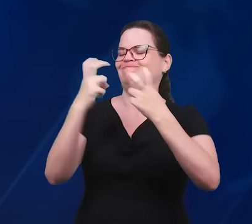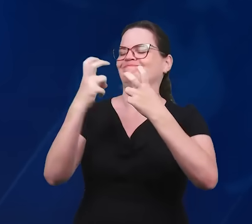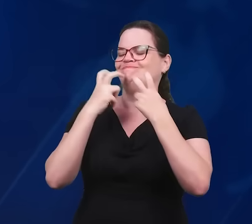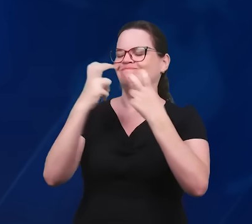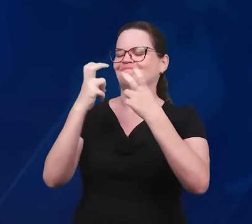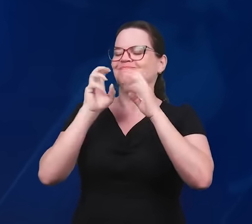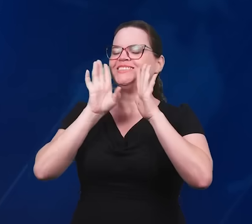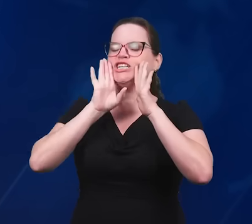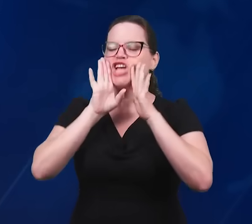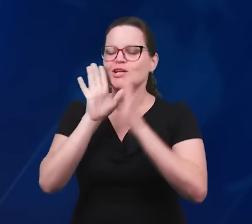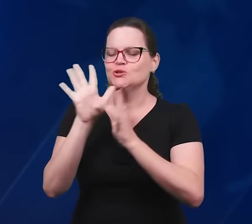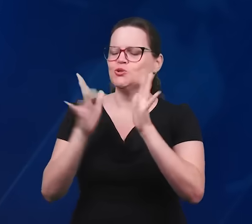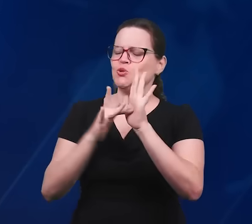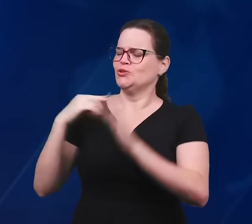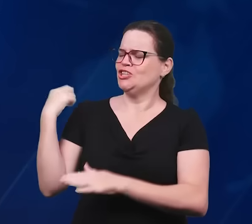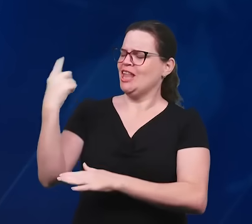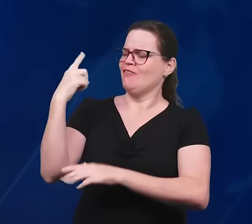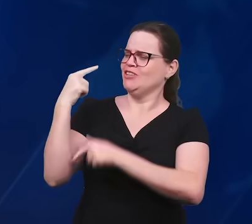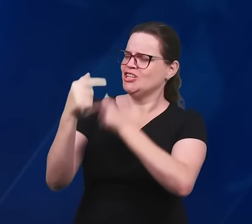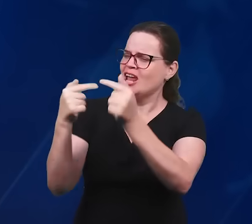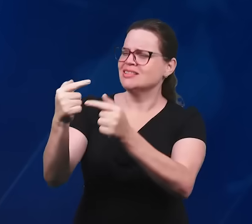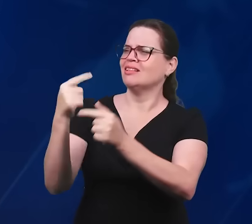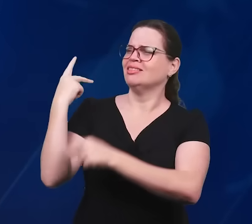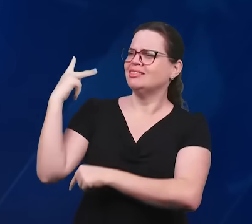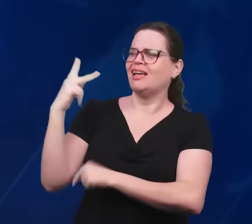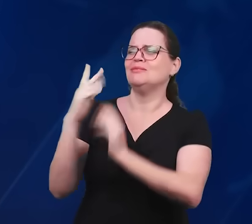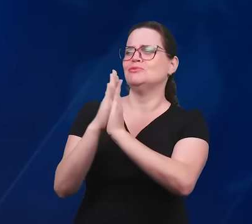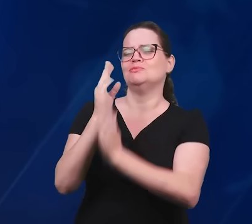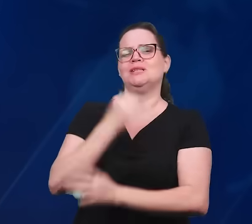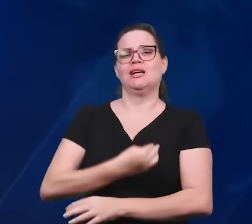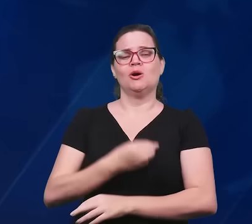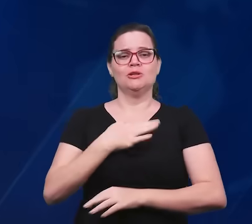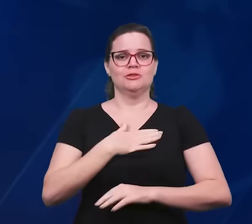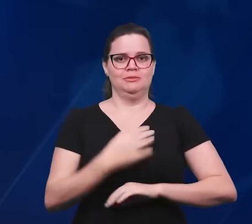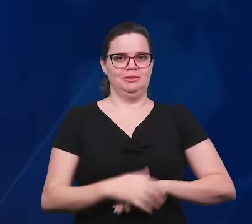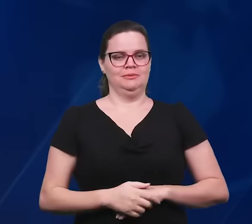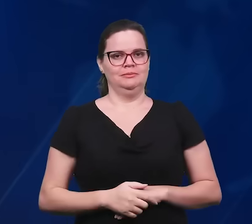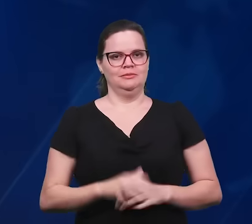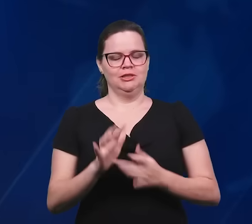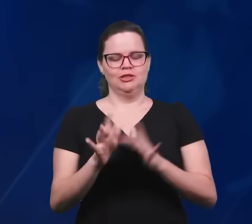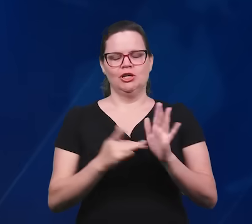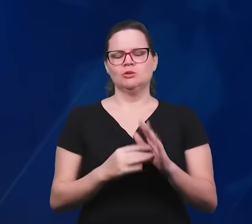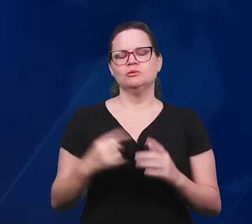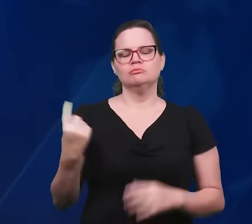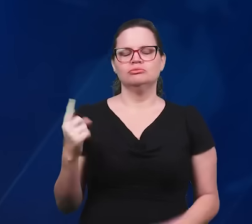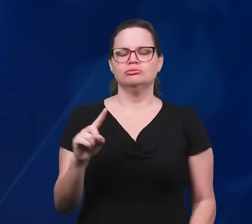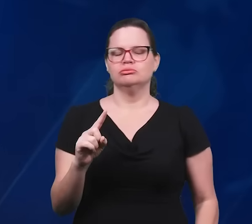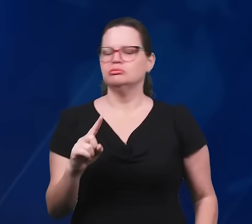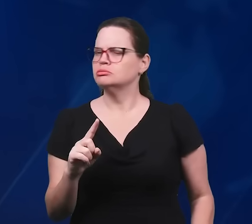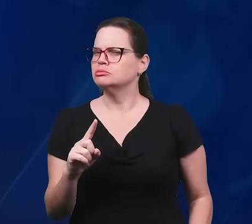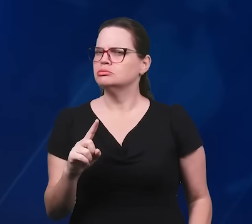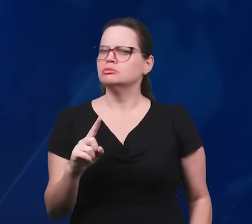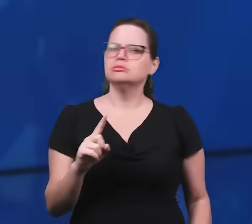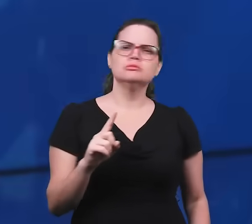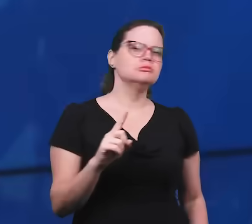mais: Jesus, filho de Davi, tem misericórdia de mim. E Jesus ouviu o grito daquele homem.